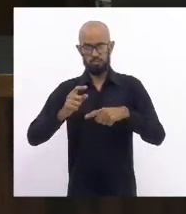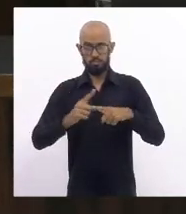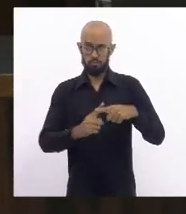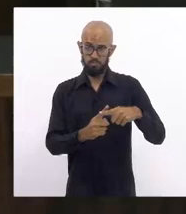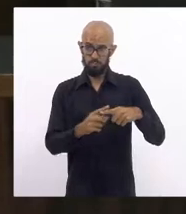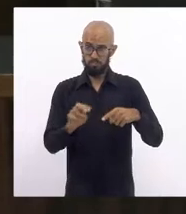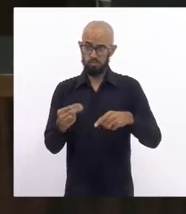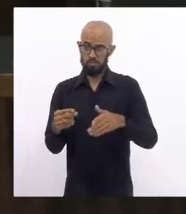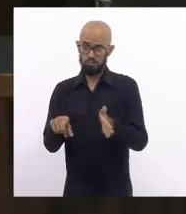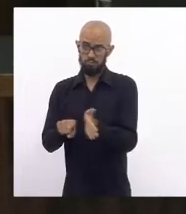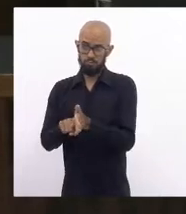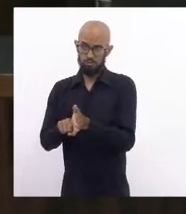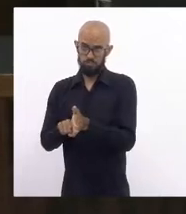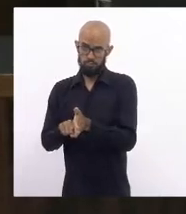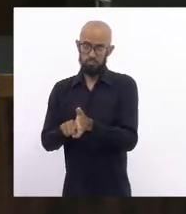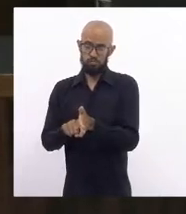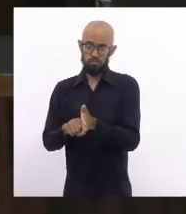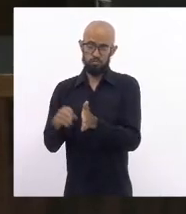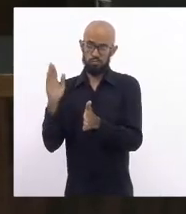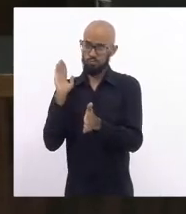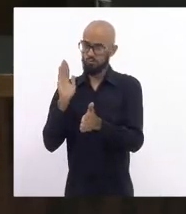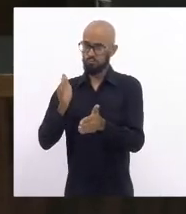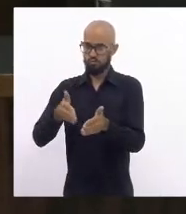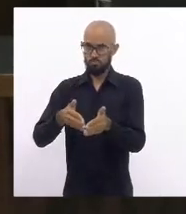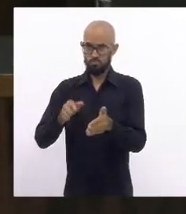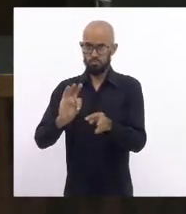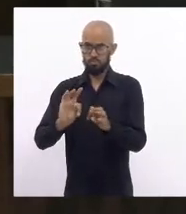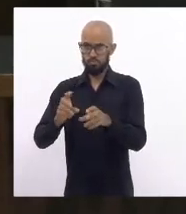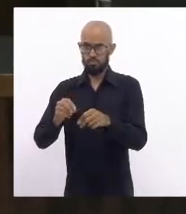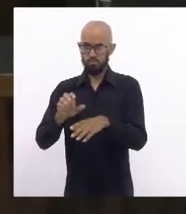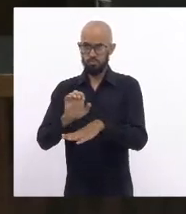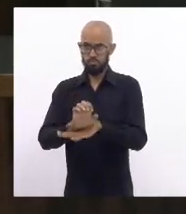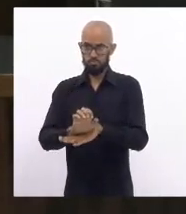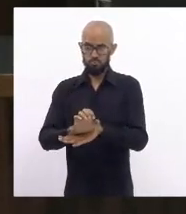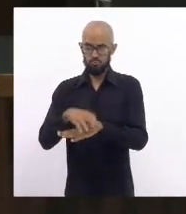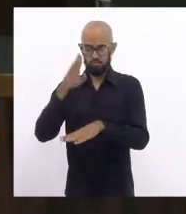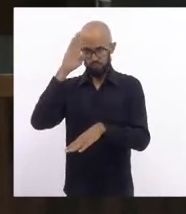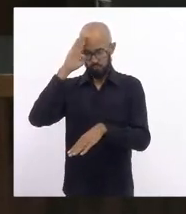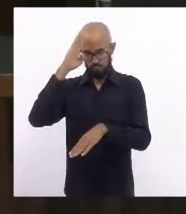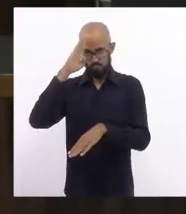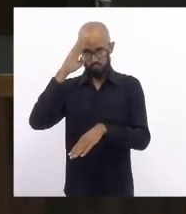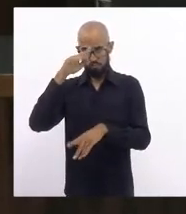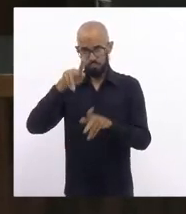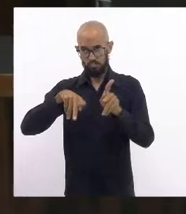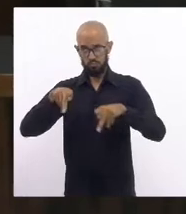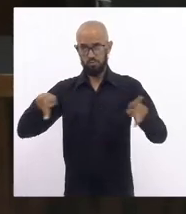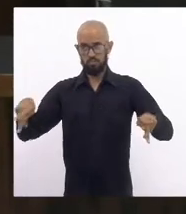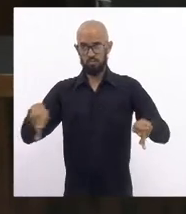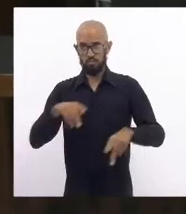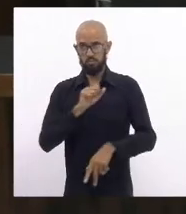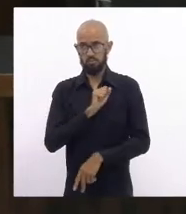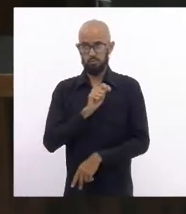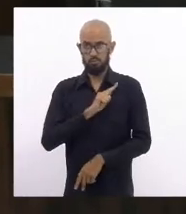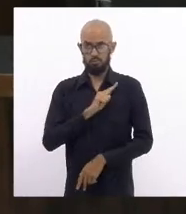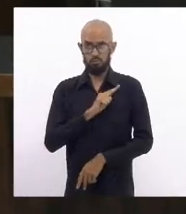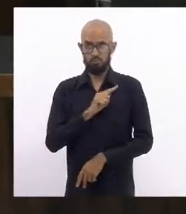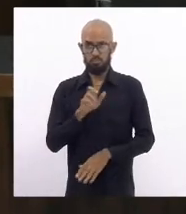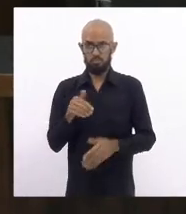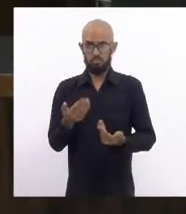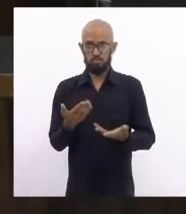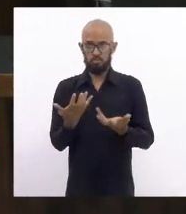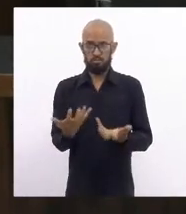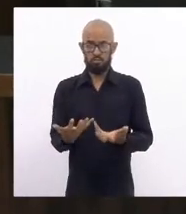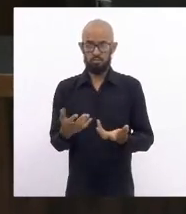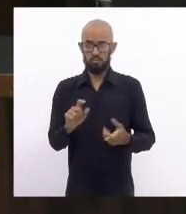ou maléficos diretamente para todo o Estado, principalmente para a população de São Gonçalo, afeta. Então, eu